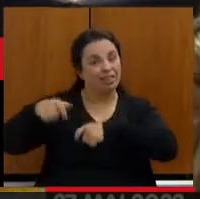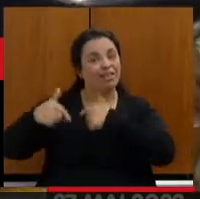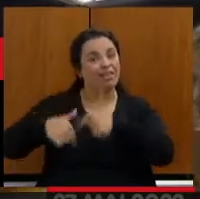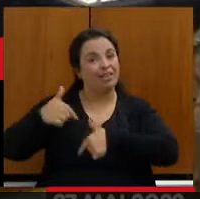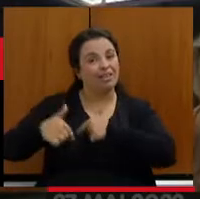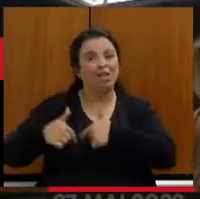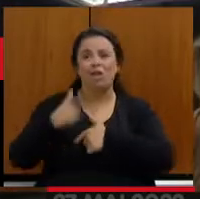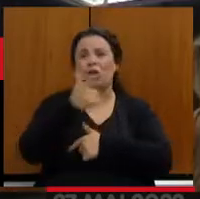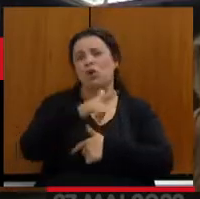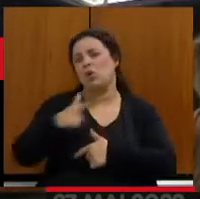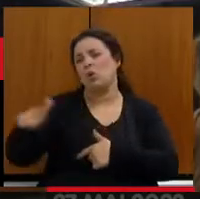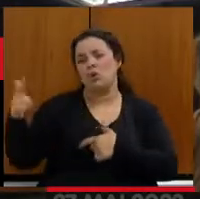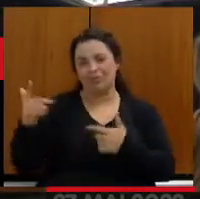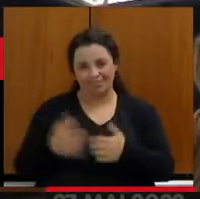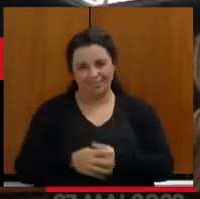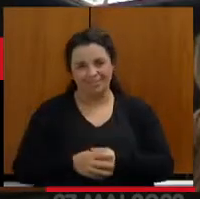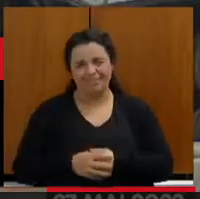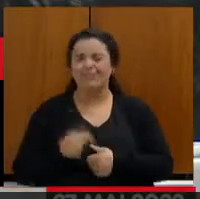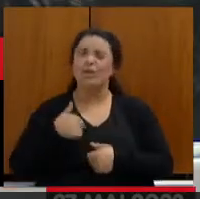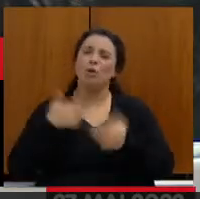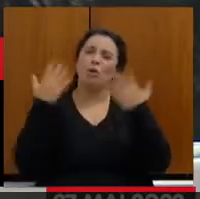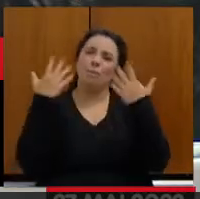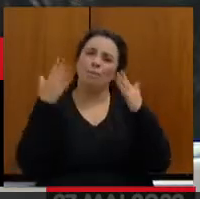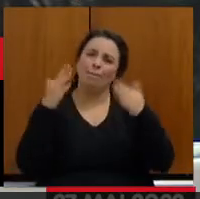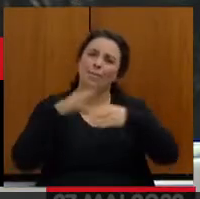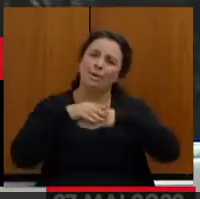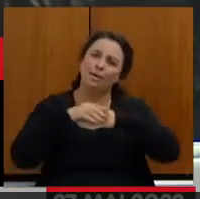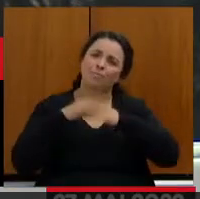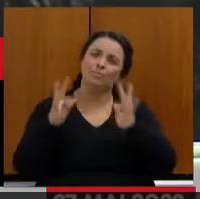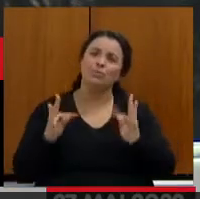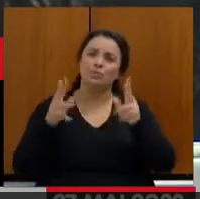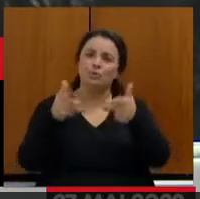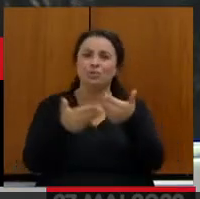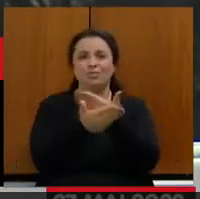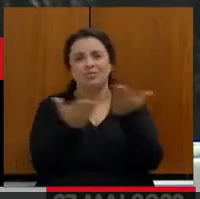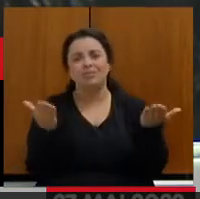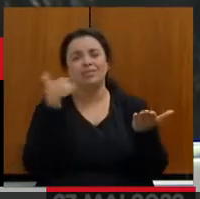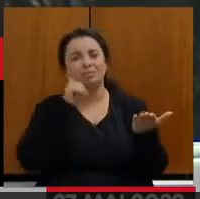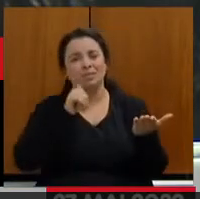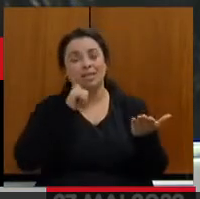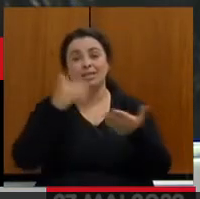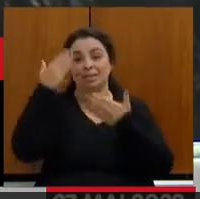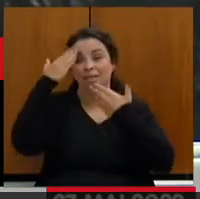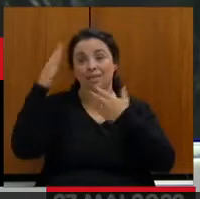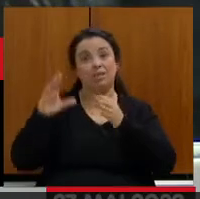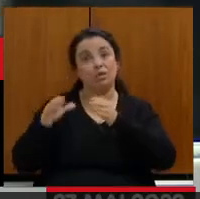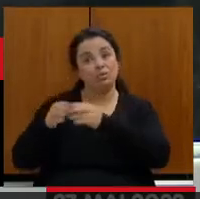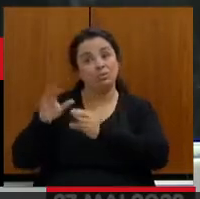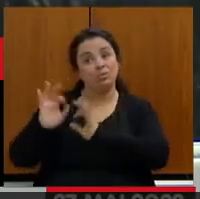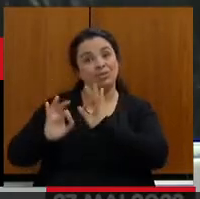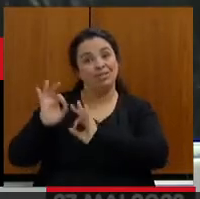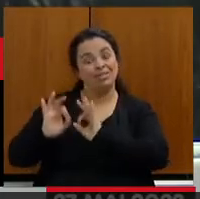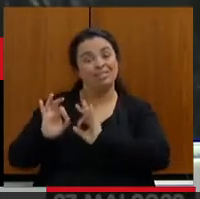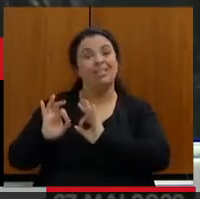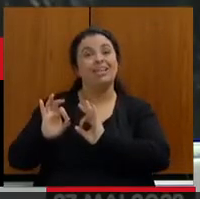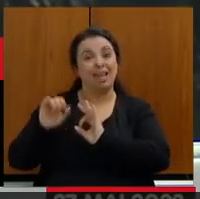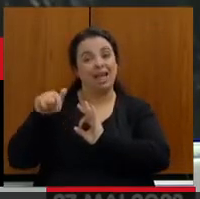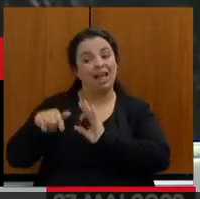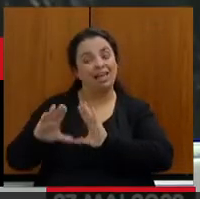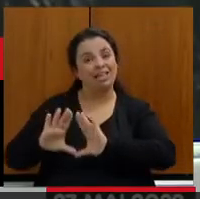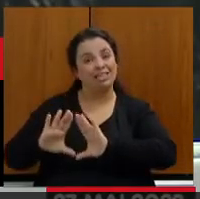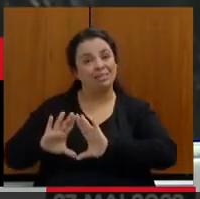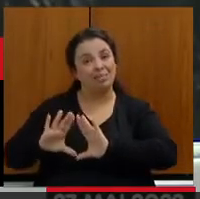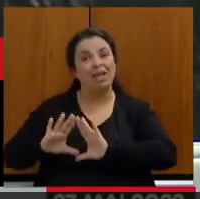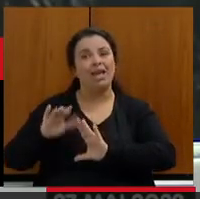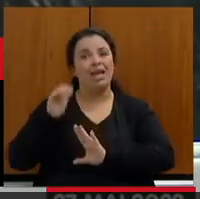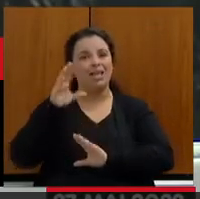então eu quero aqui parabenizar todas vocês e agradecer também a comissão organizadora desta casa